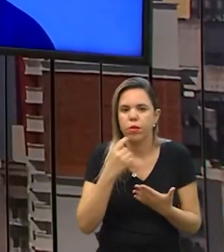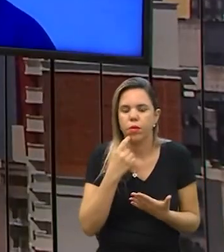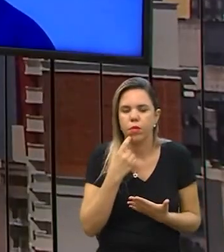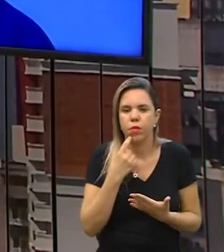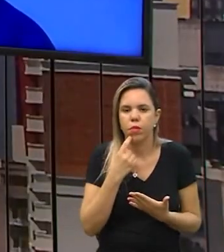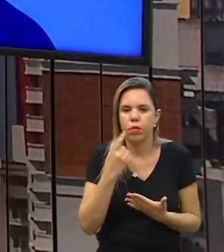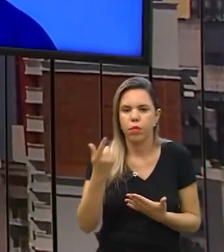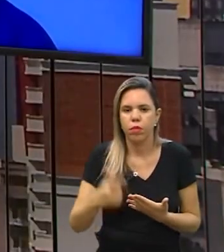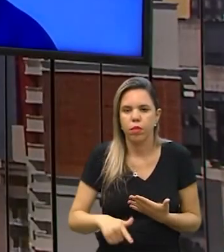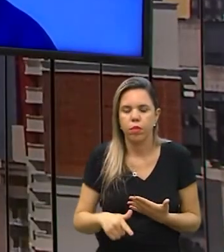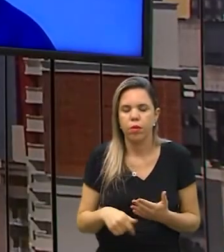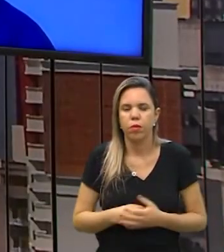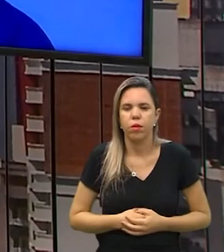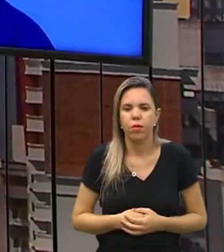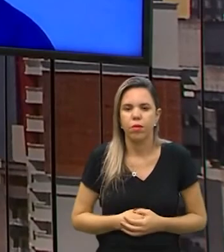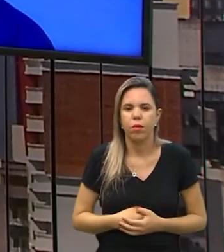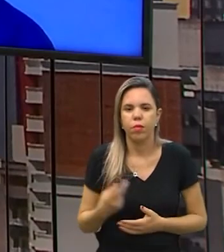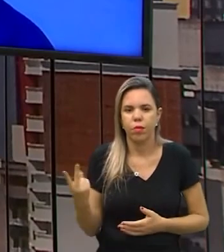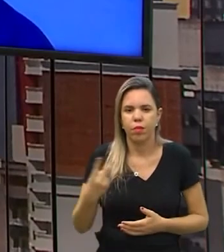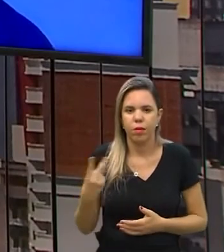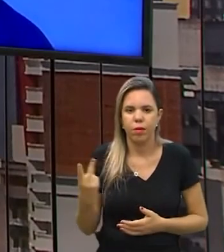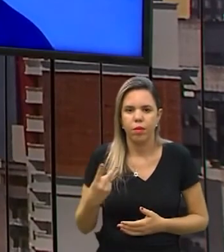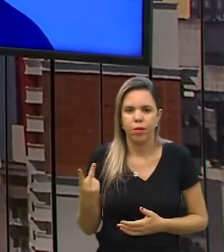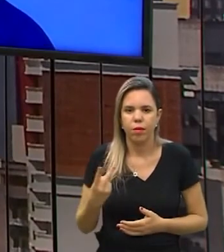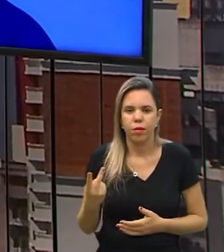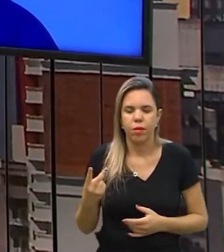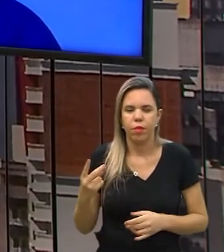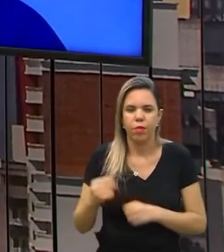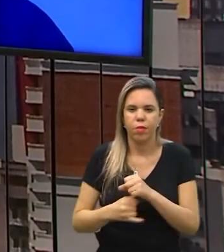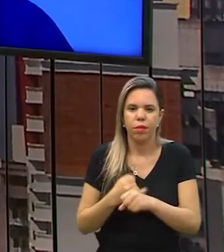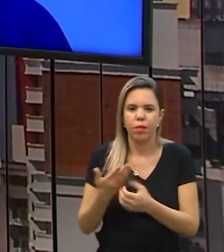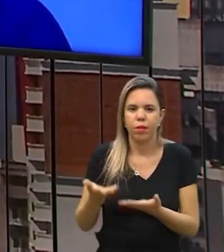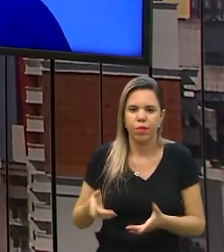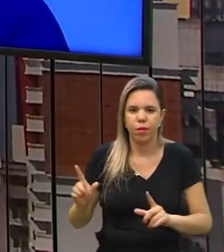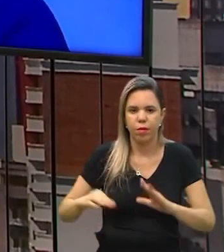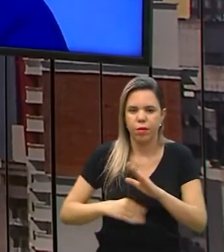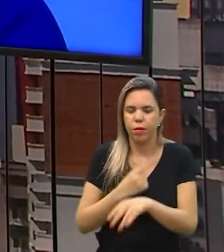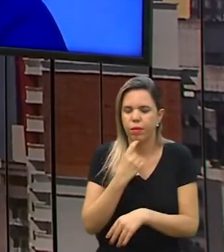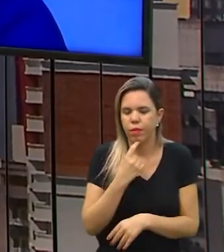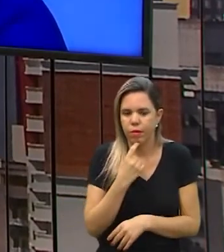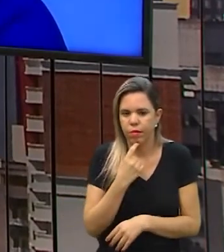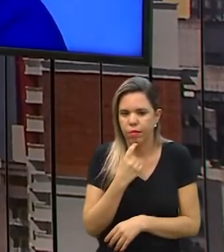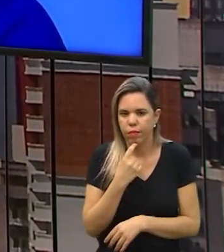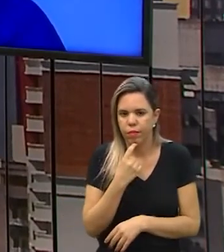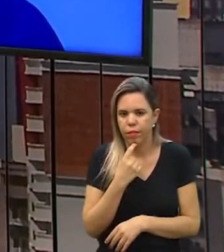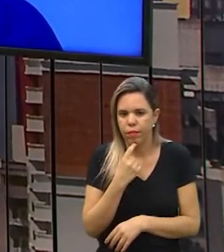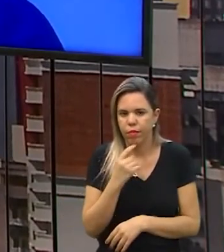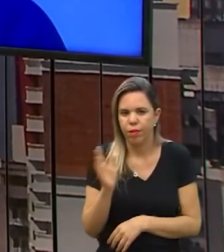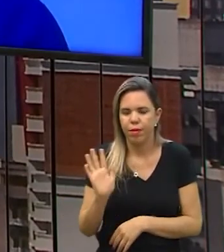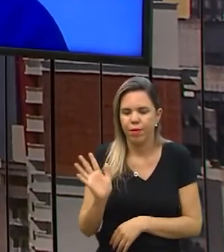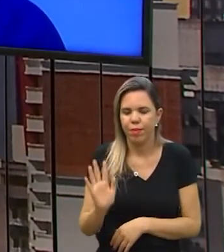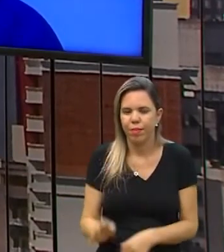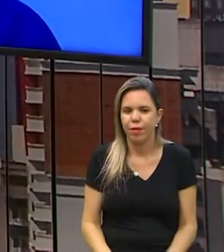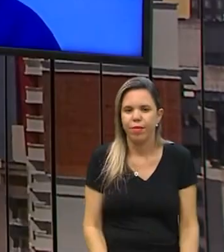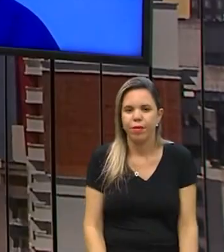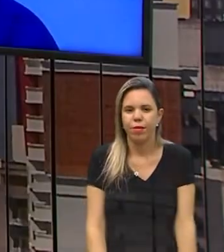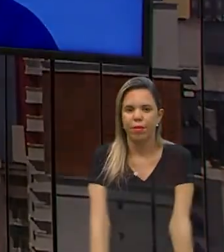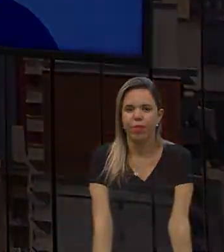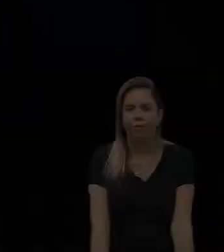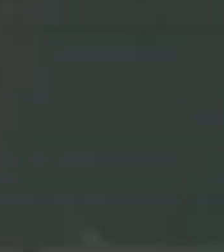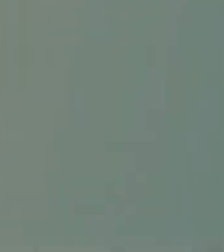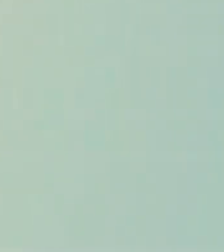essa edição. Eu e Francine lá na Antártica e eu aqui na TV Câmara Campinas, nos despedimos e até a próxima. Tchau, tchau.